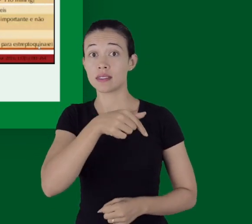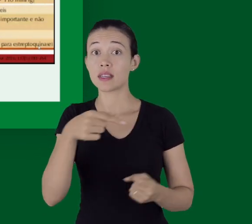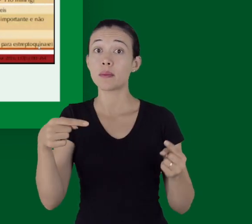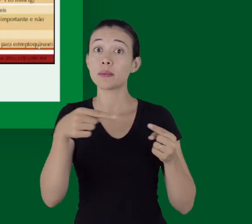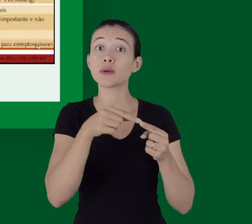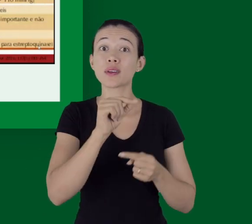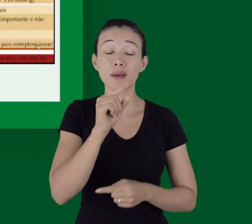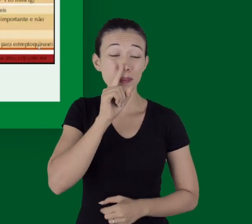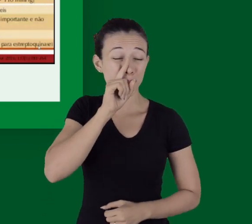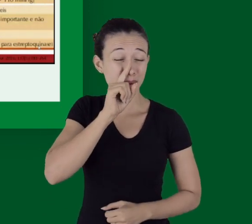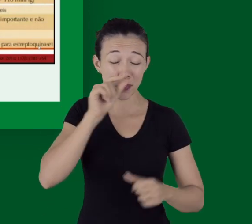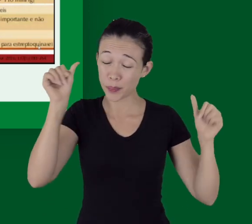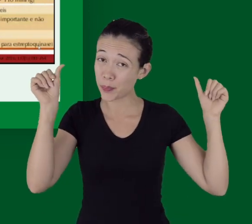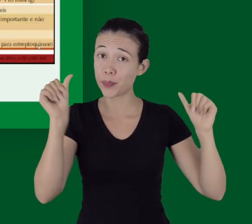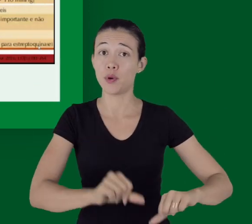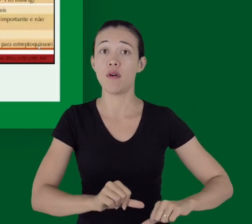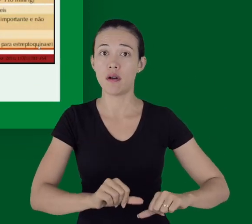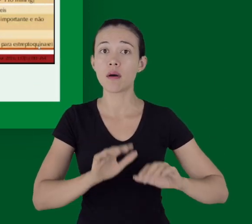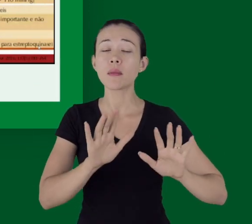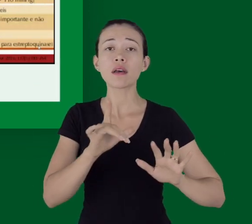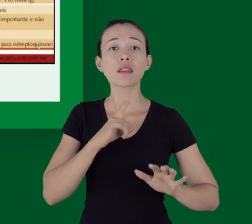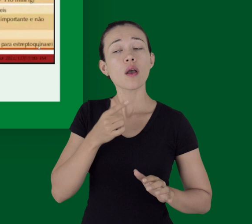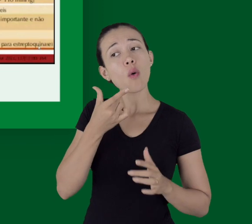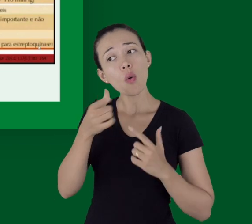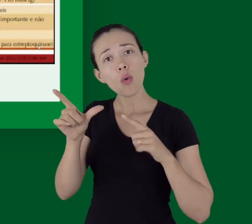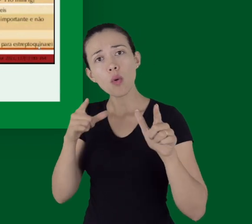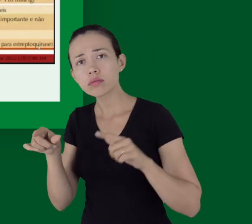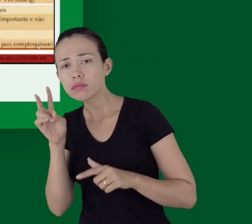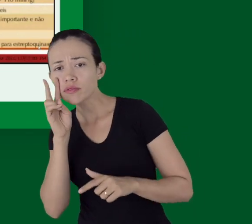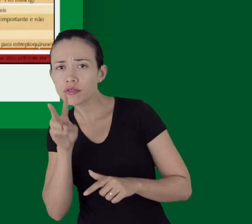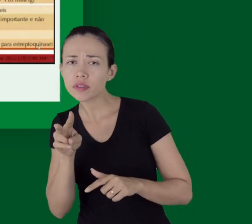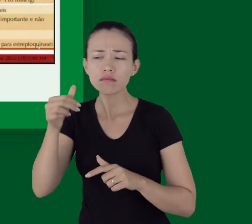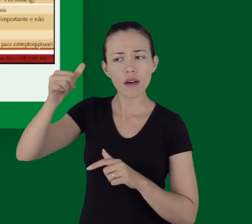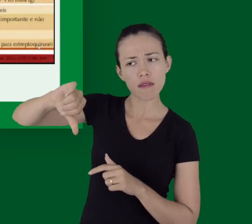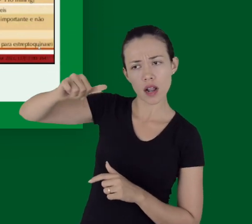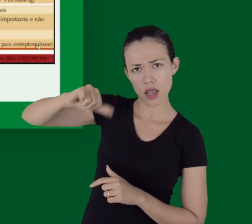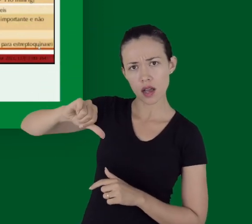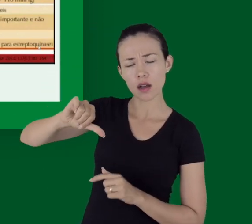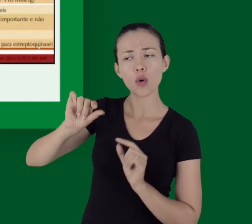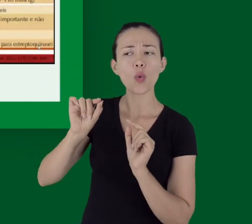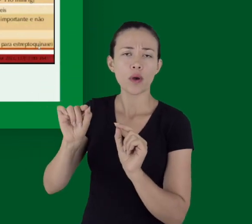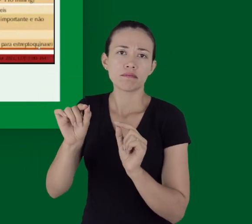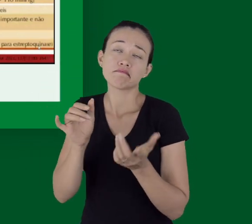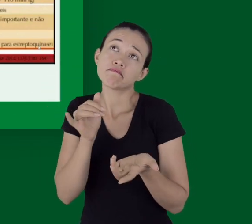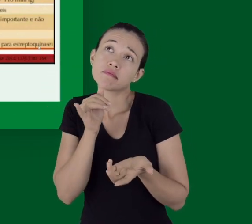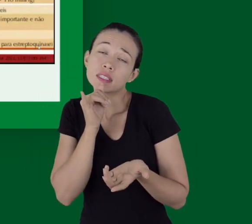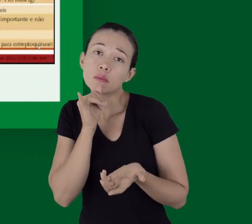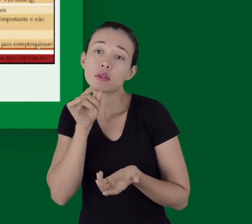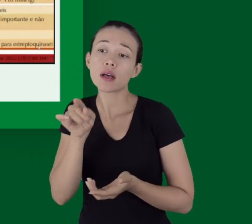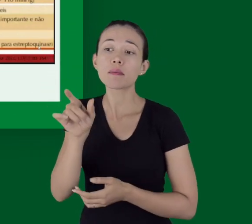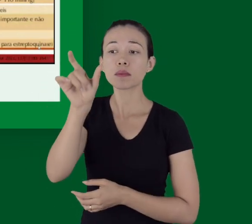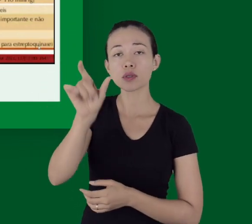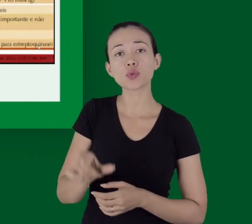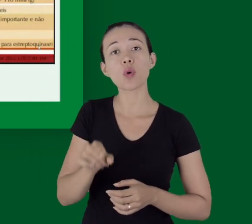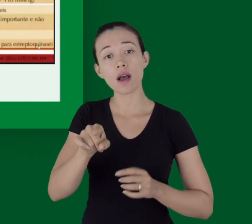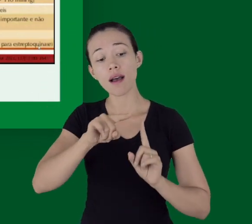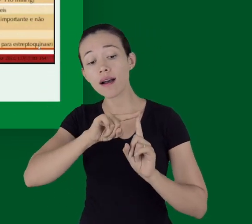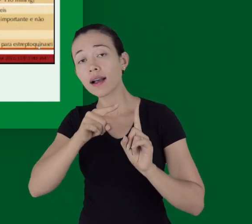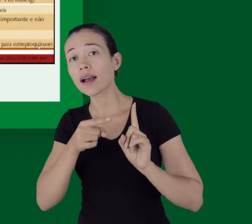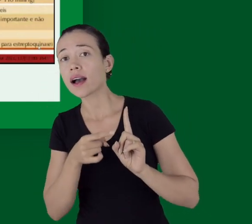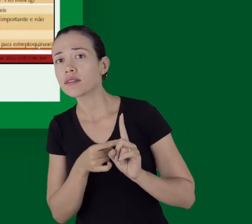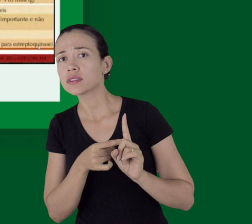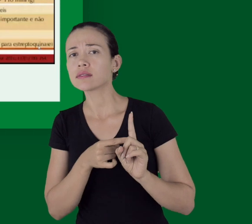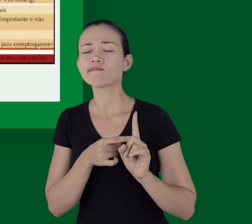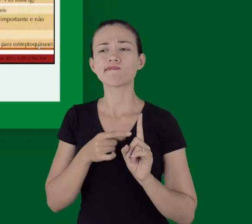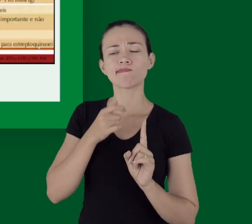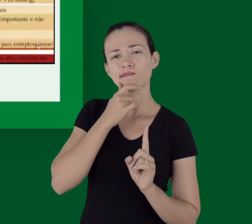e trauma, tá bom? Esses 7 são contraindicações absolutas. Os relativos vai depender de cada caso. Por exemplo, gravidez